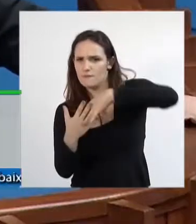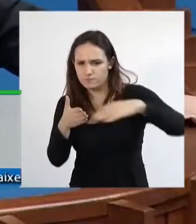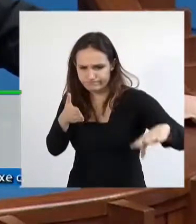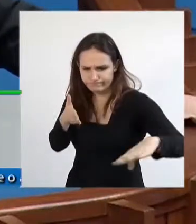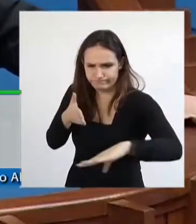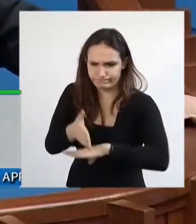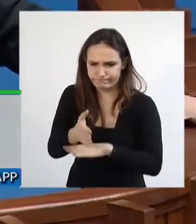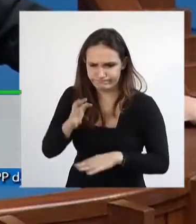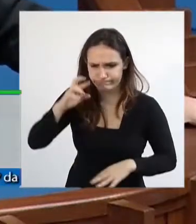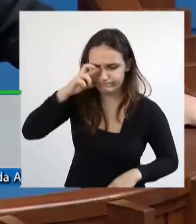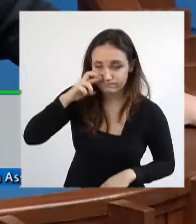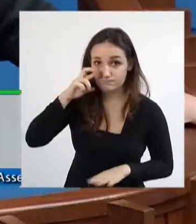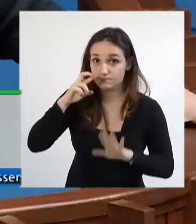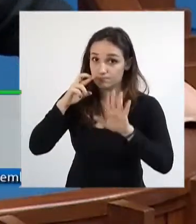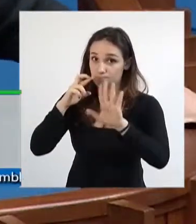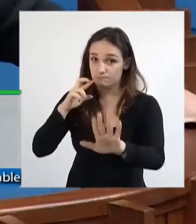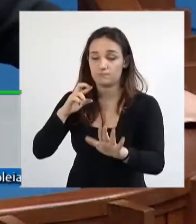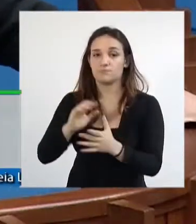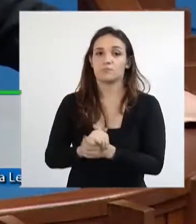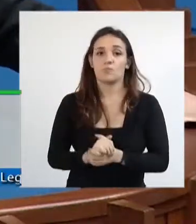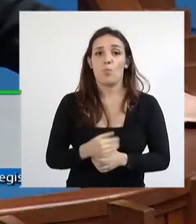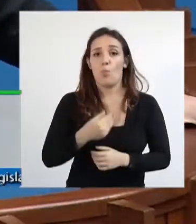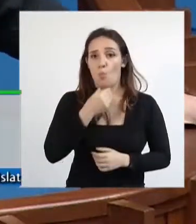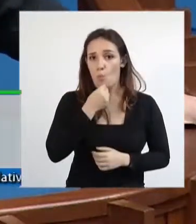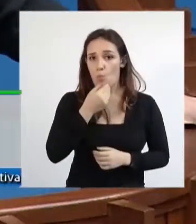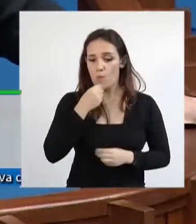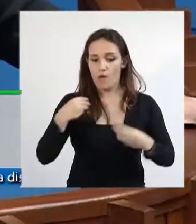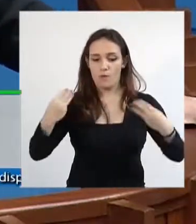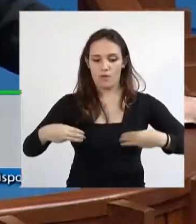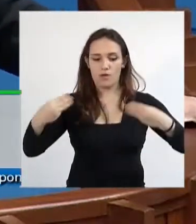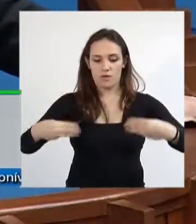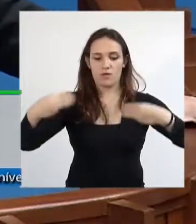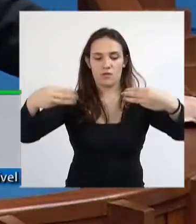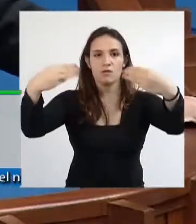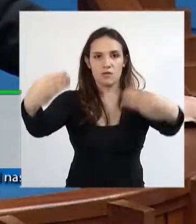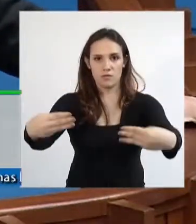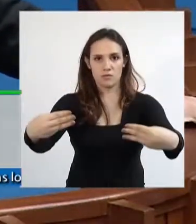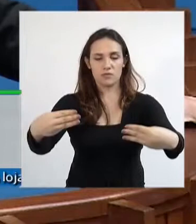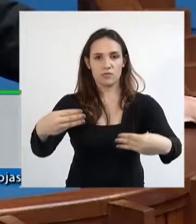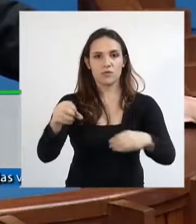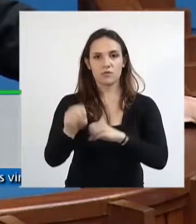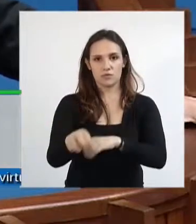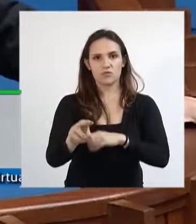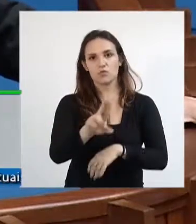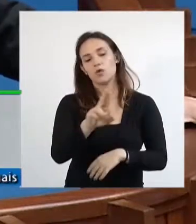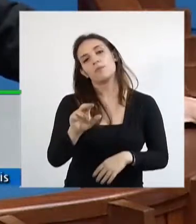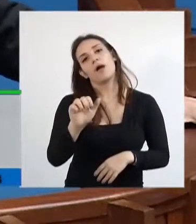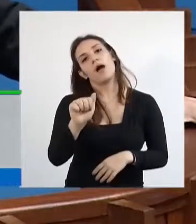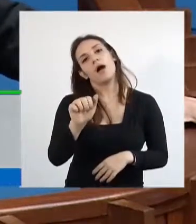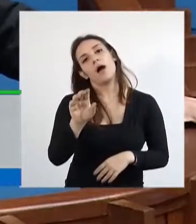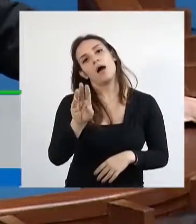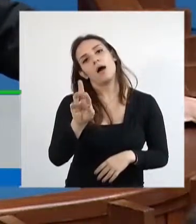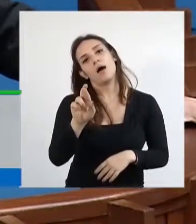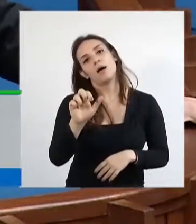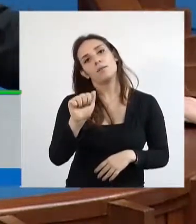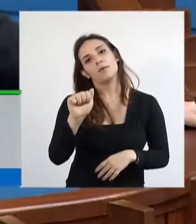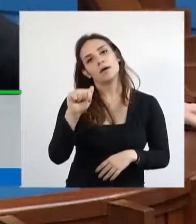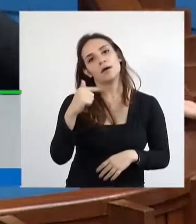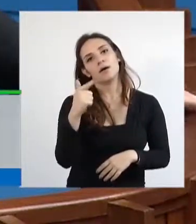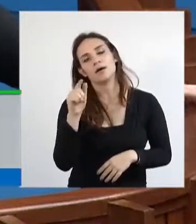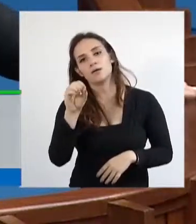momento, o ministro da Educação atual, Abraham Weintraub,